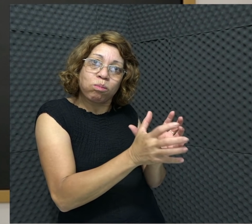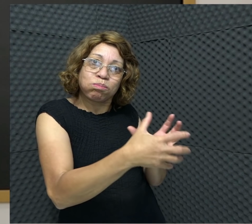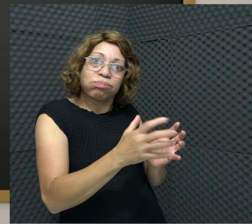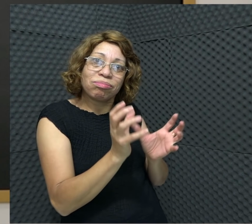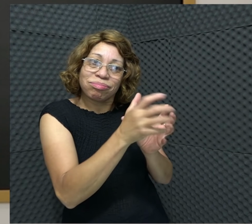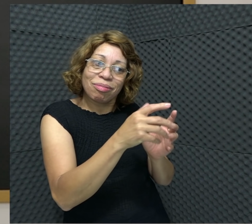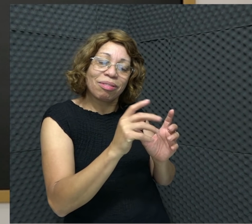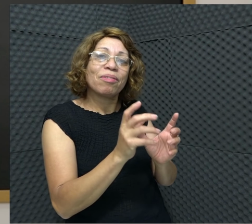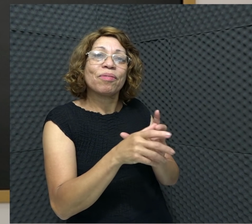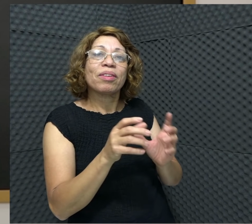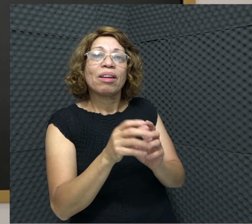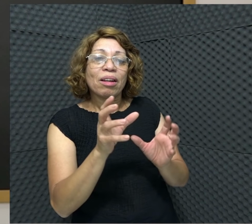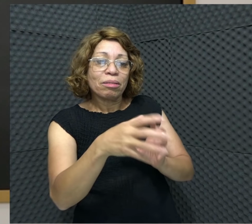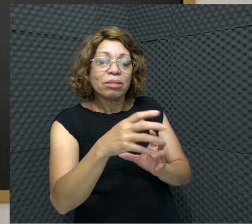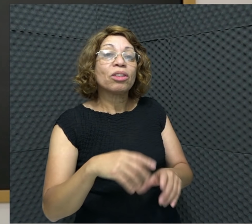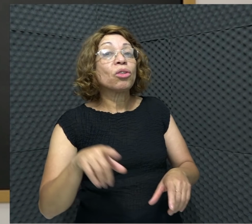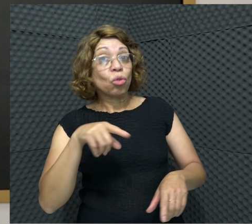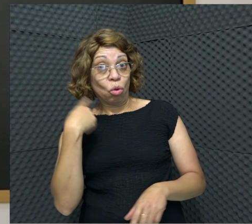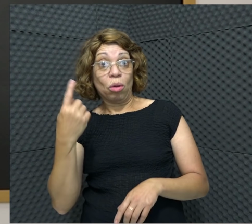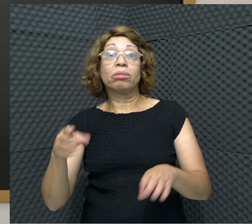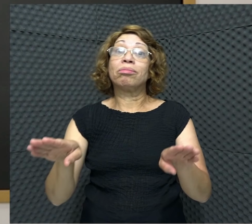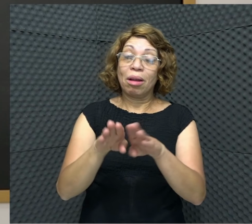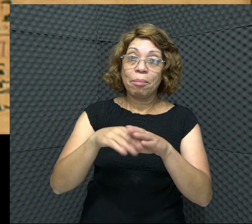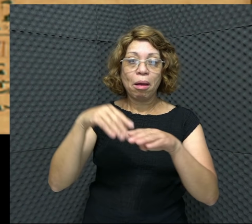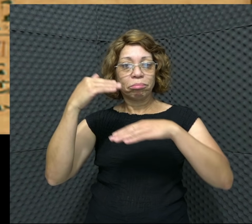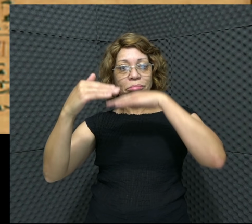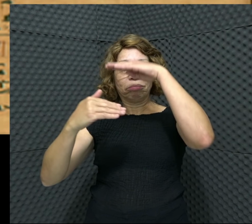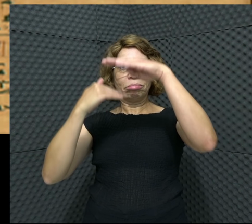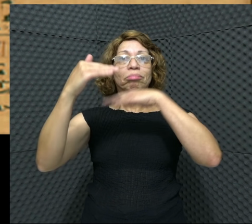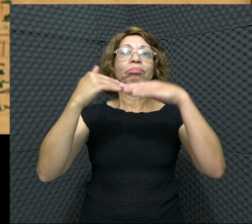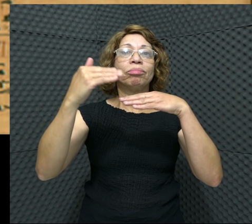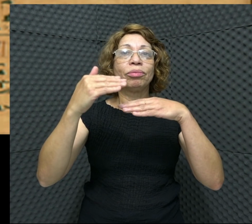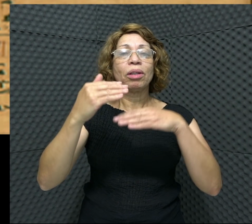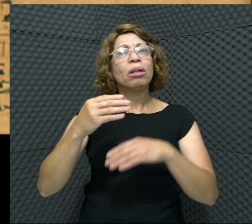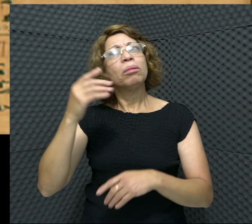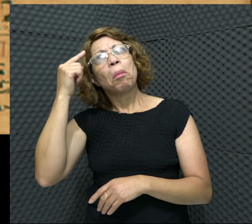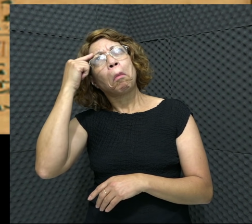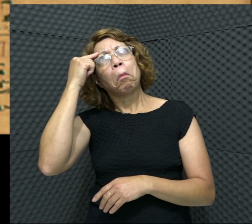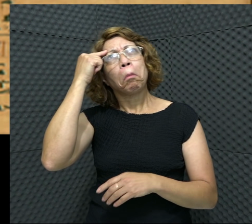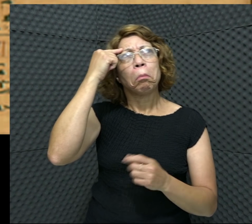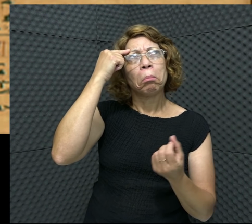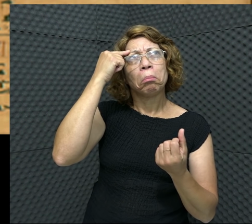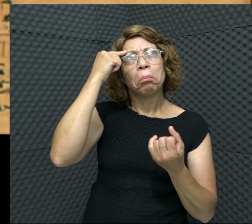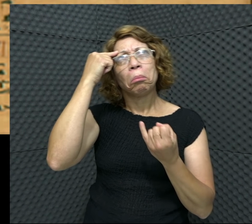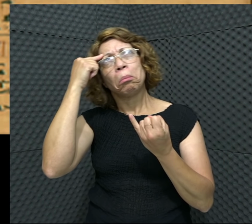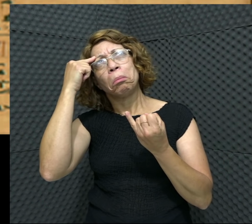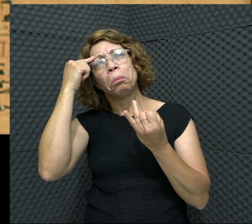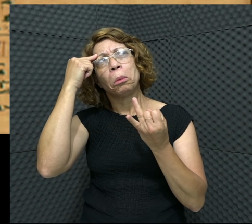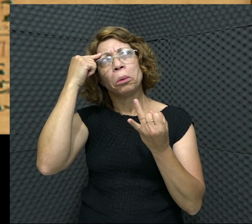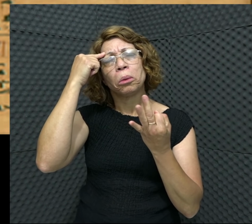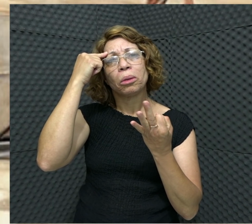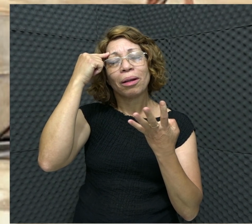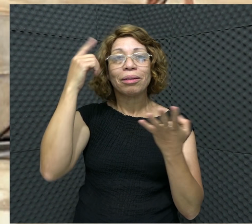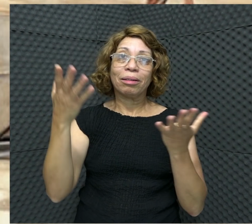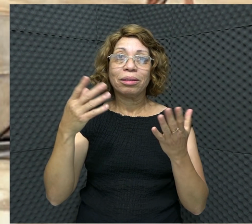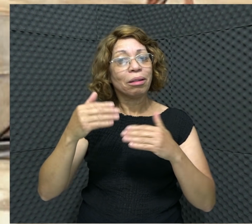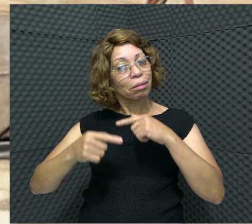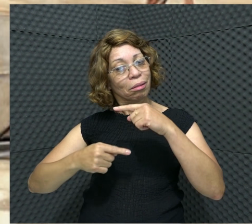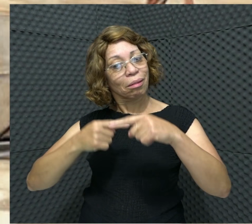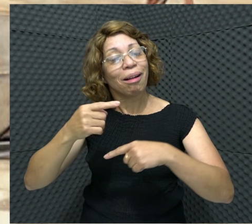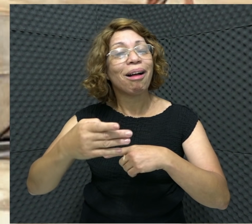grupo, nós também evoluímos no conceito de números, no conceito de matemática e assim